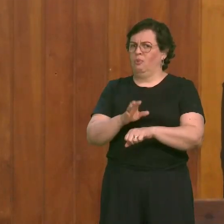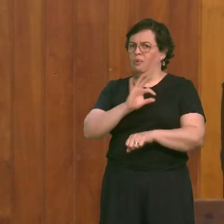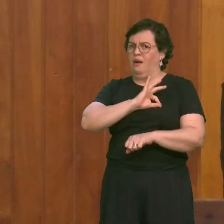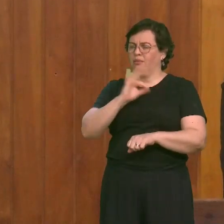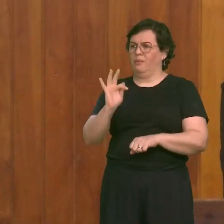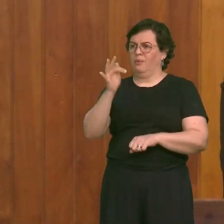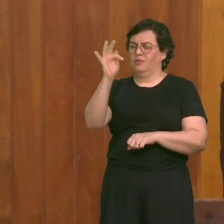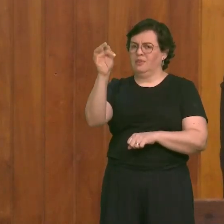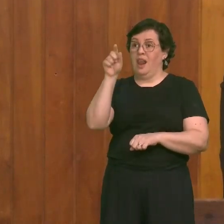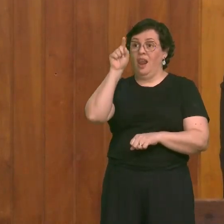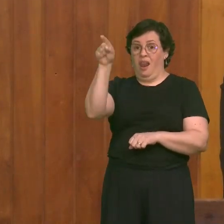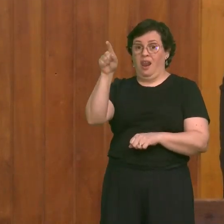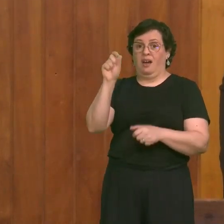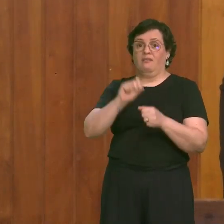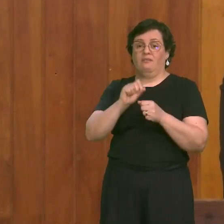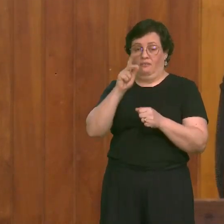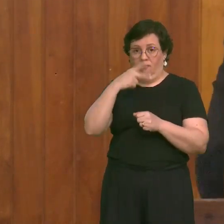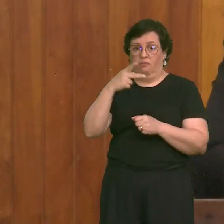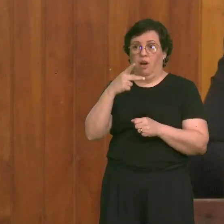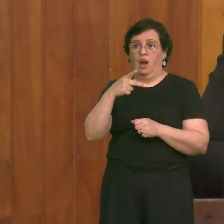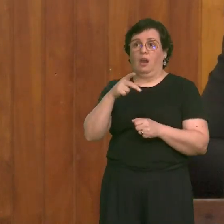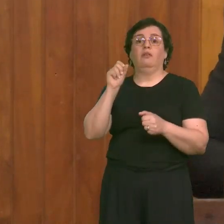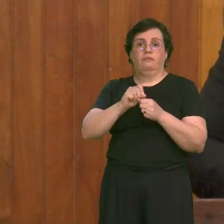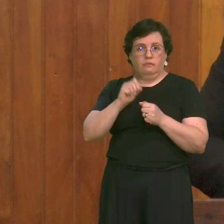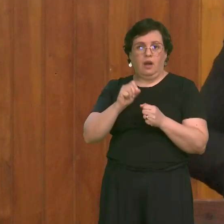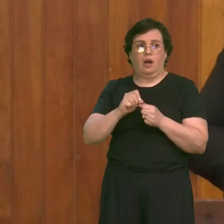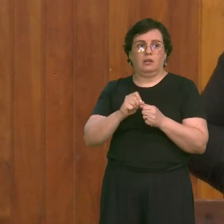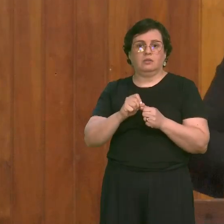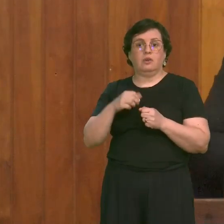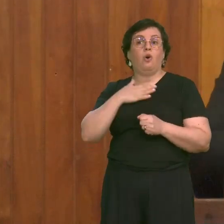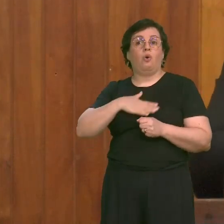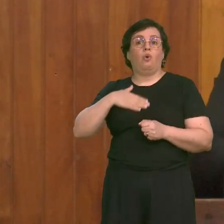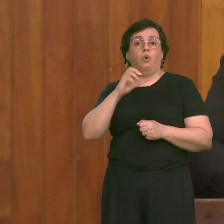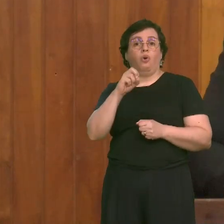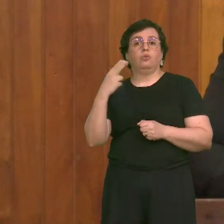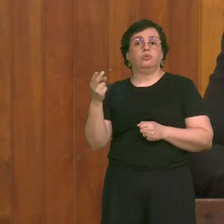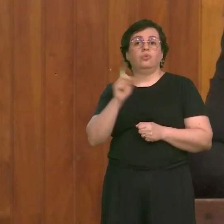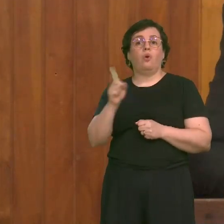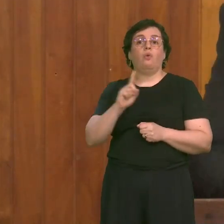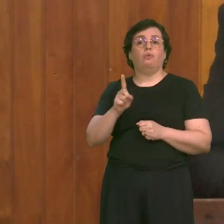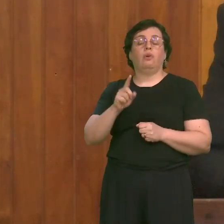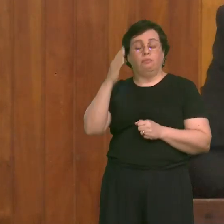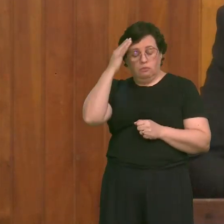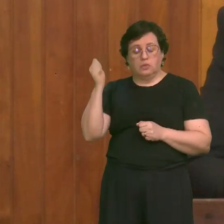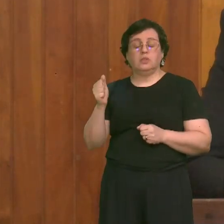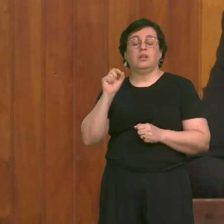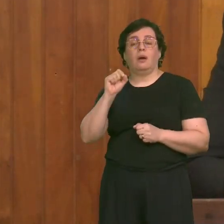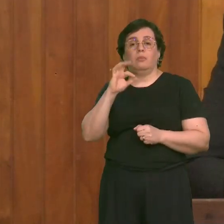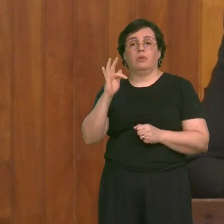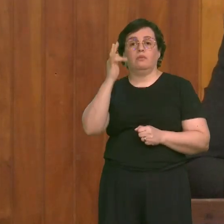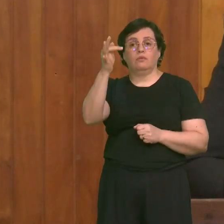ali o que se fala se cumpre Você gosta ou não você sabe que vai acontecer tem previsibilidade